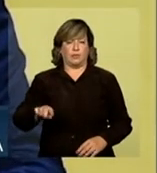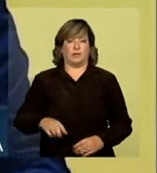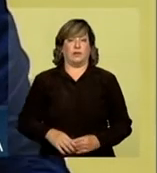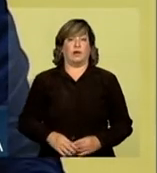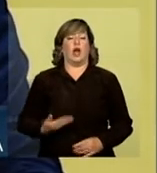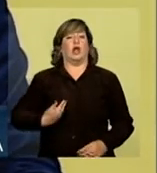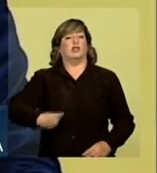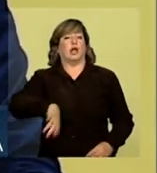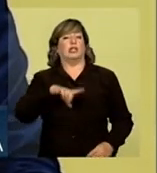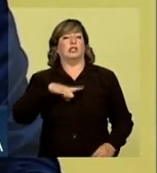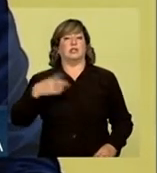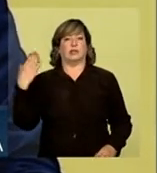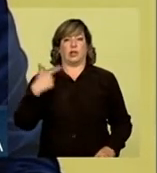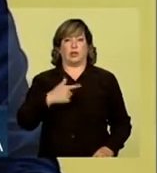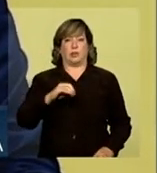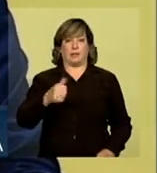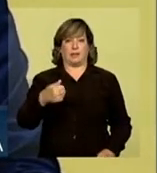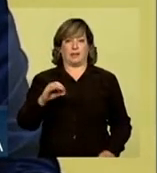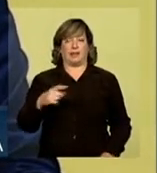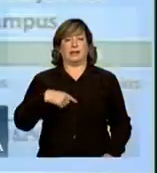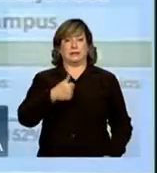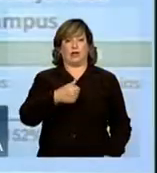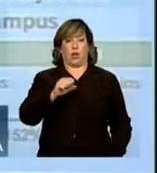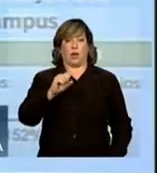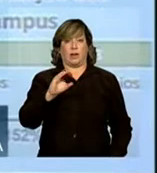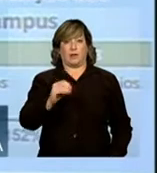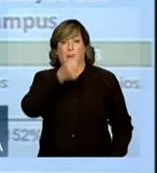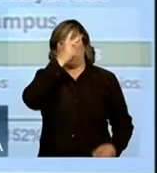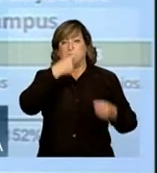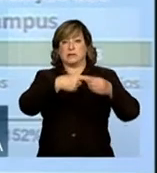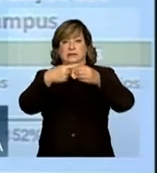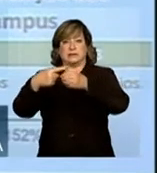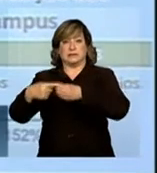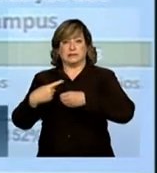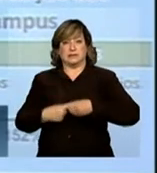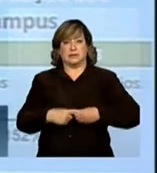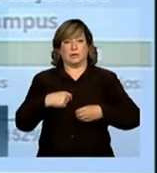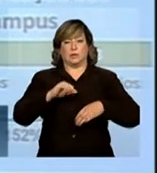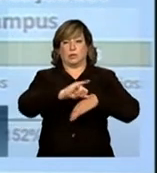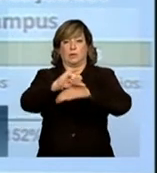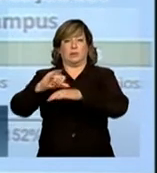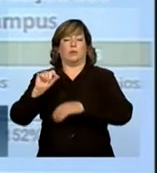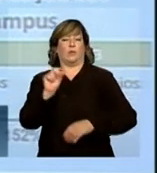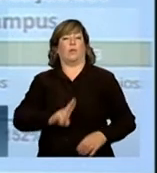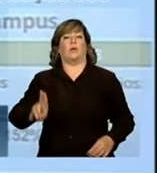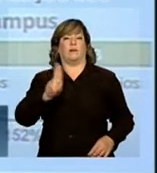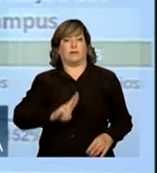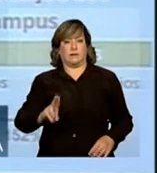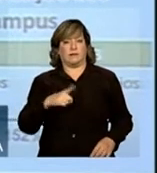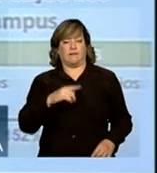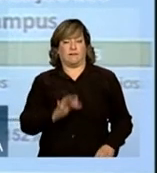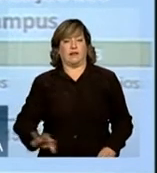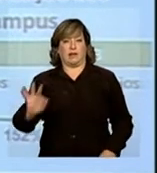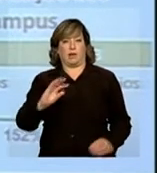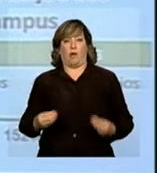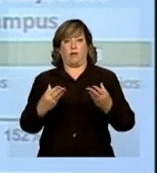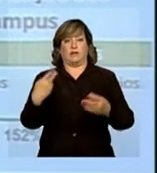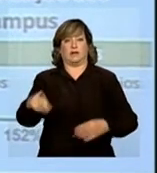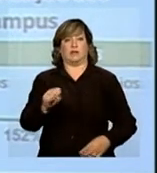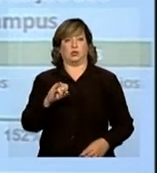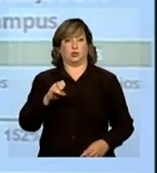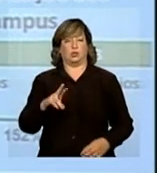e nós temos em 2010 180 municípios com Campus de universidades federais ofertadas no Sisu